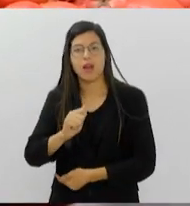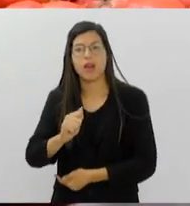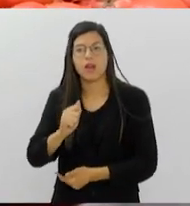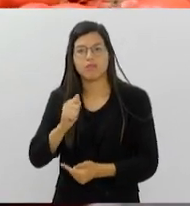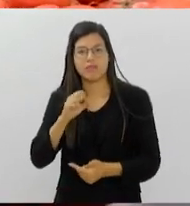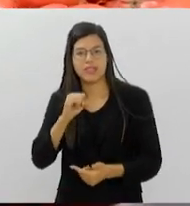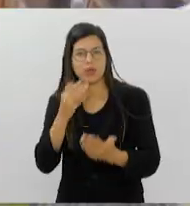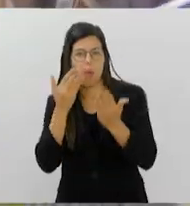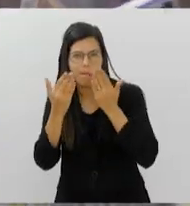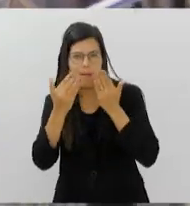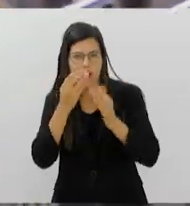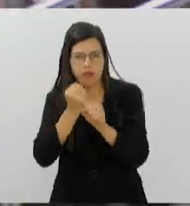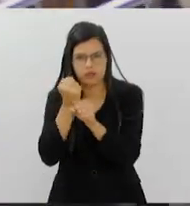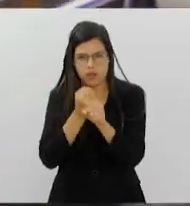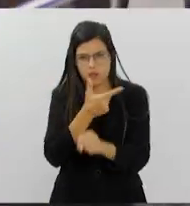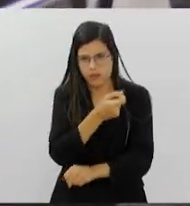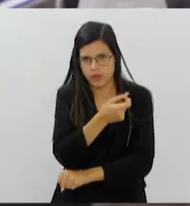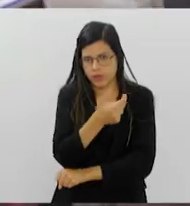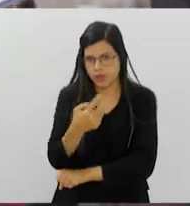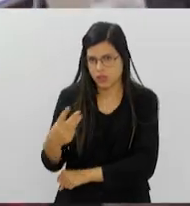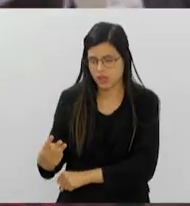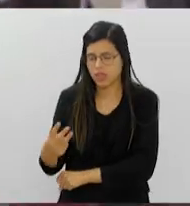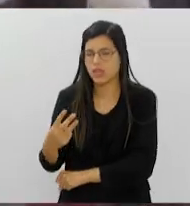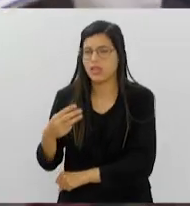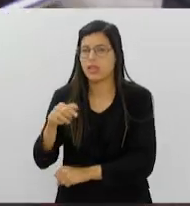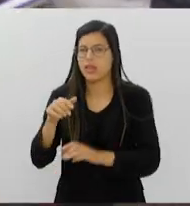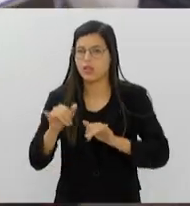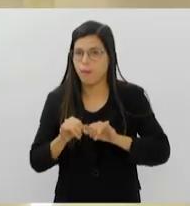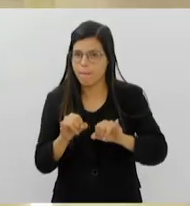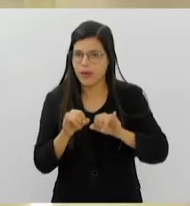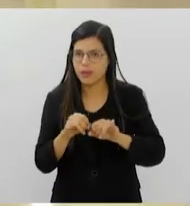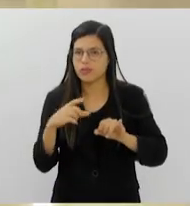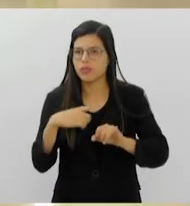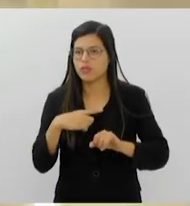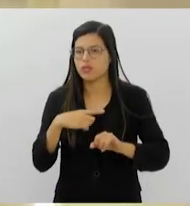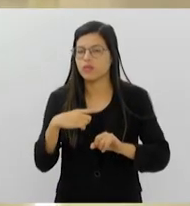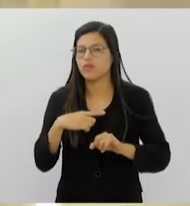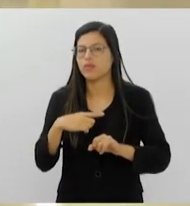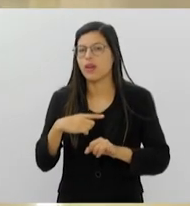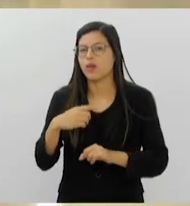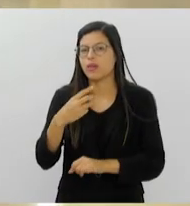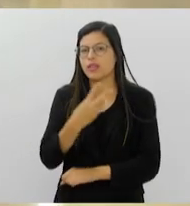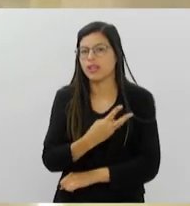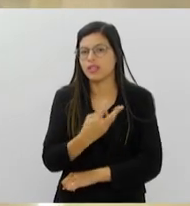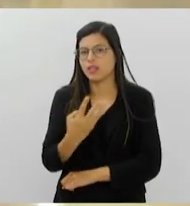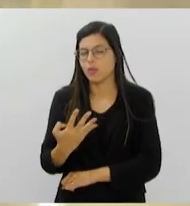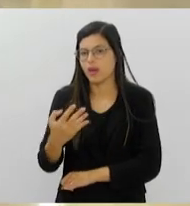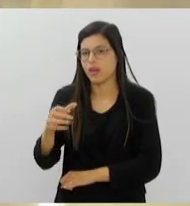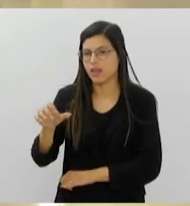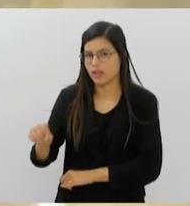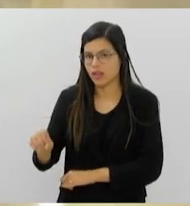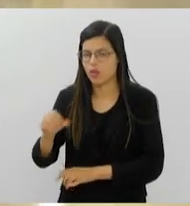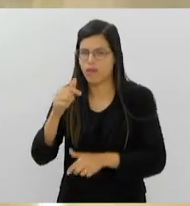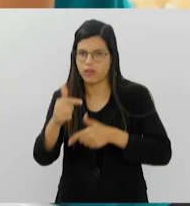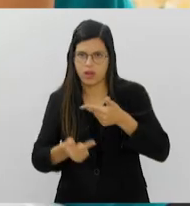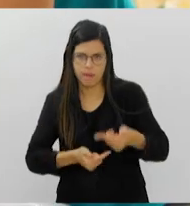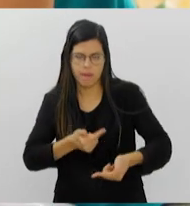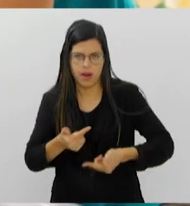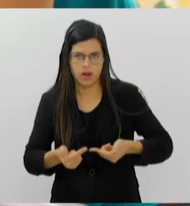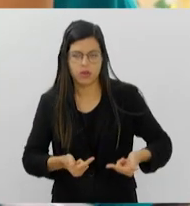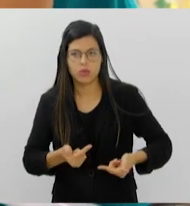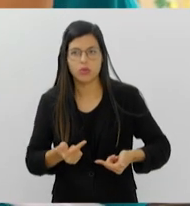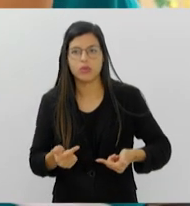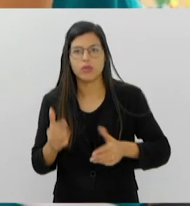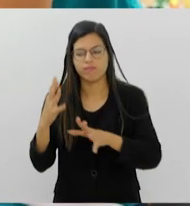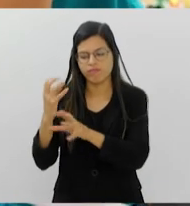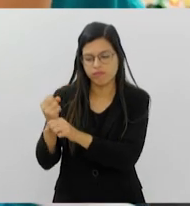de 2023, quando os supermercados fluminenses registraram o fechamento de 349 postos de trabalho. No